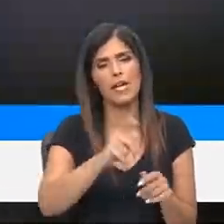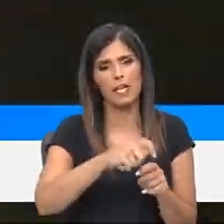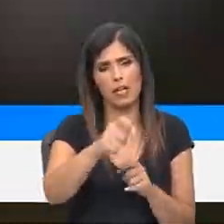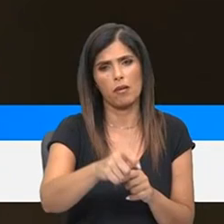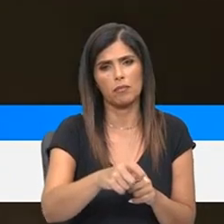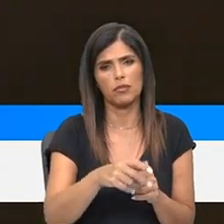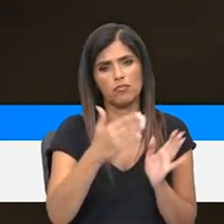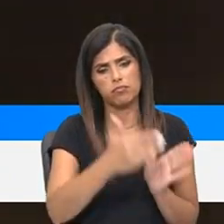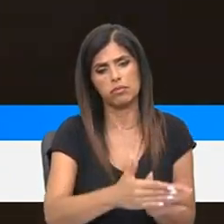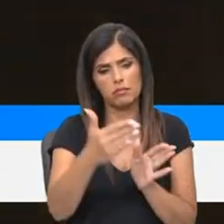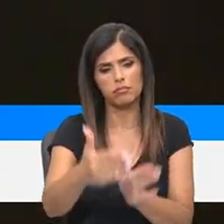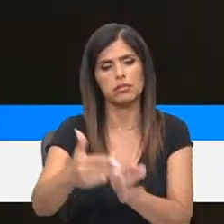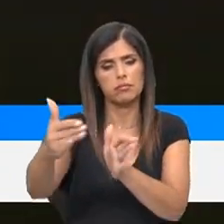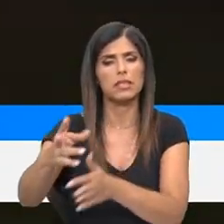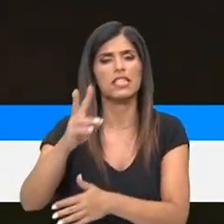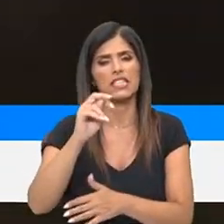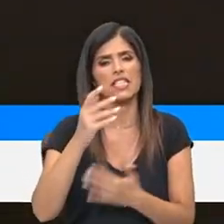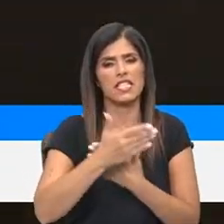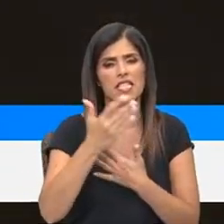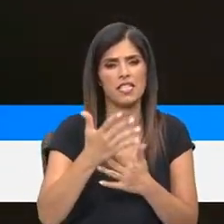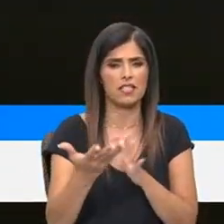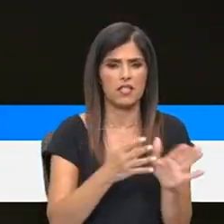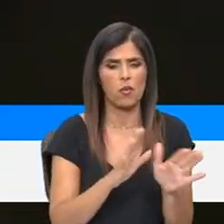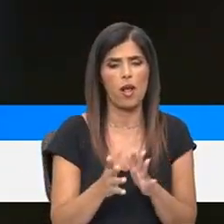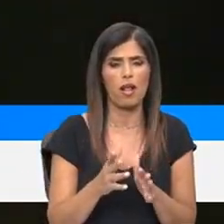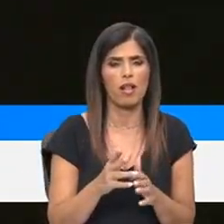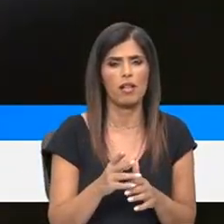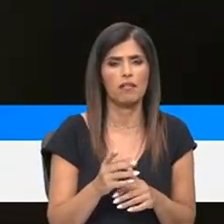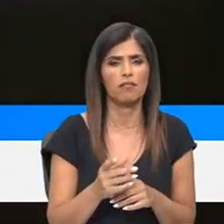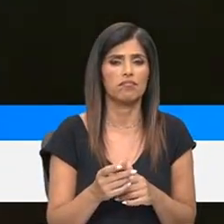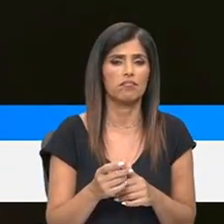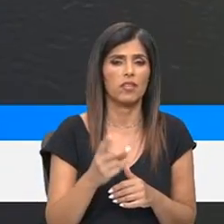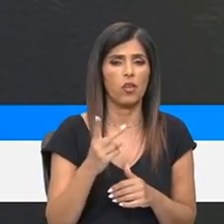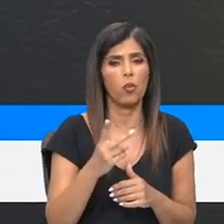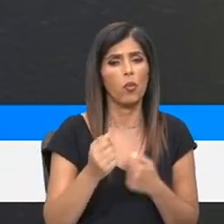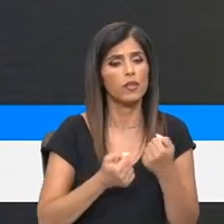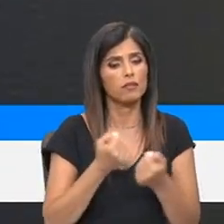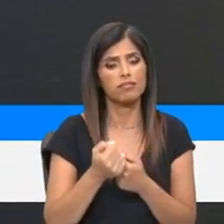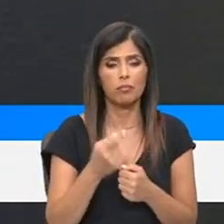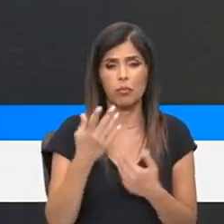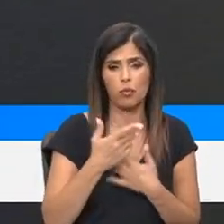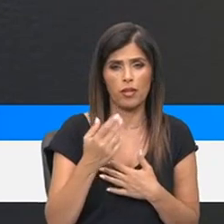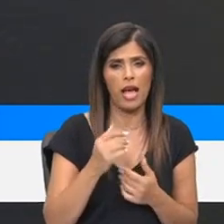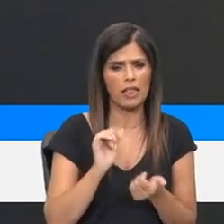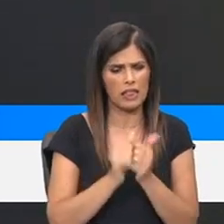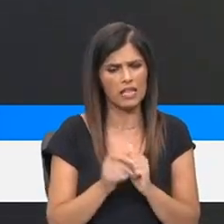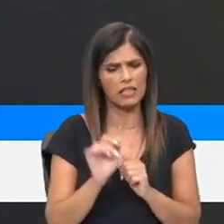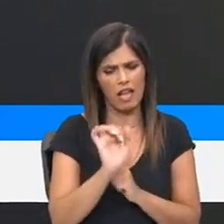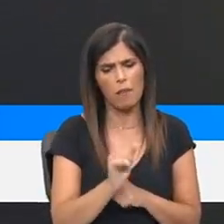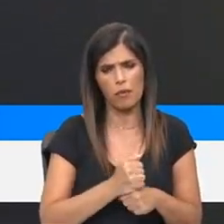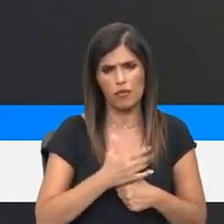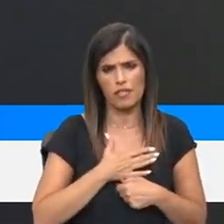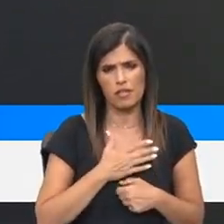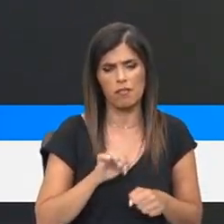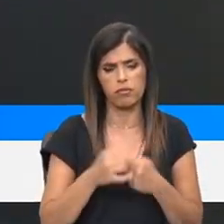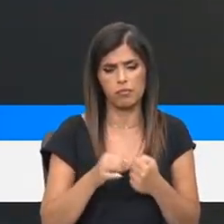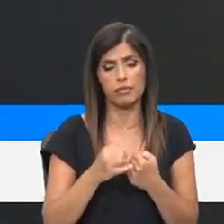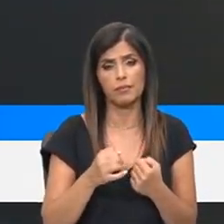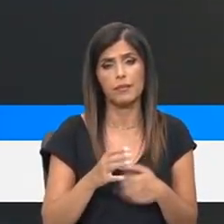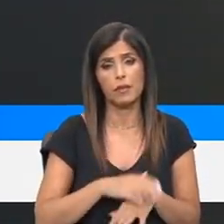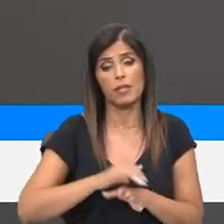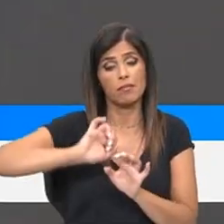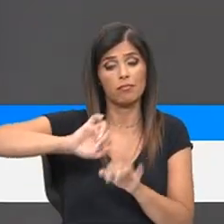13 dias, o equivalente a mais ou menos 2 maratonas por dia. Atleta de profissão, algumas lesões fizeram com que deixasse os remos